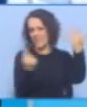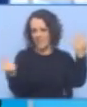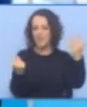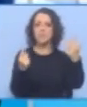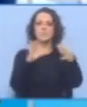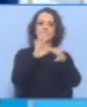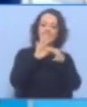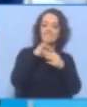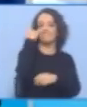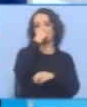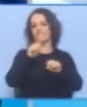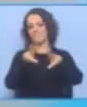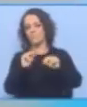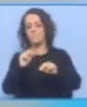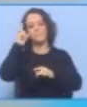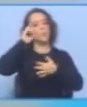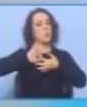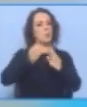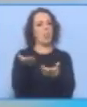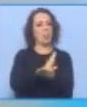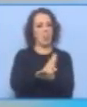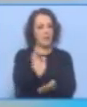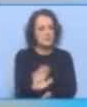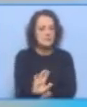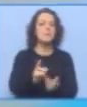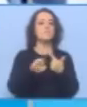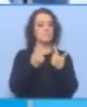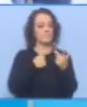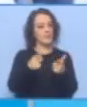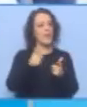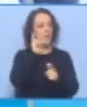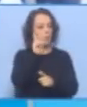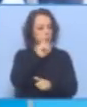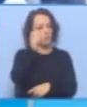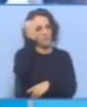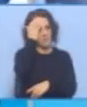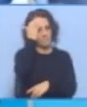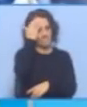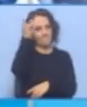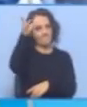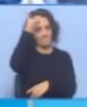a unidade, a coerência. É bom ter isto presente, e é bom ter